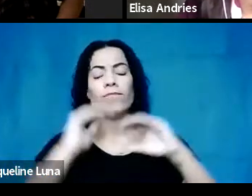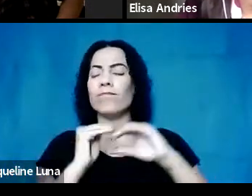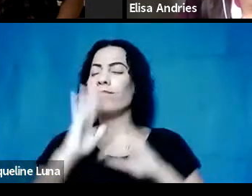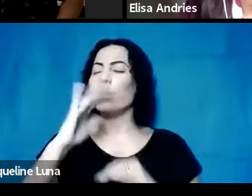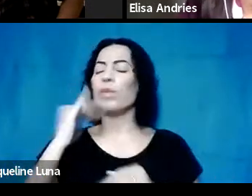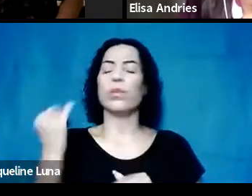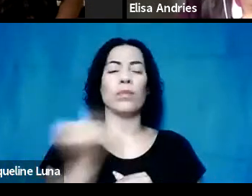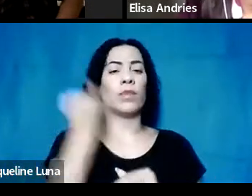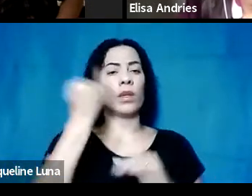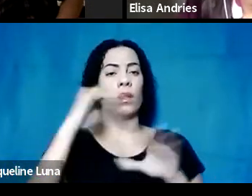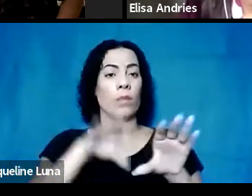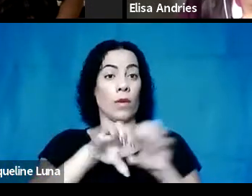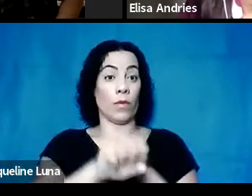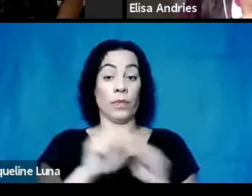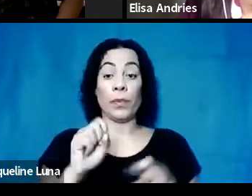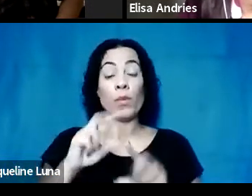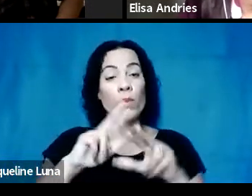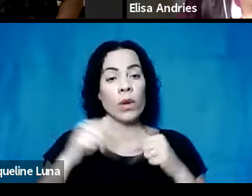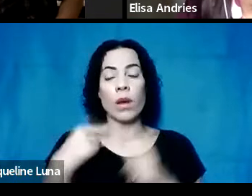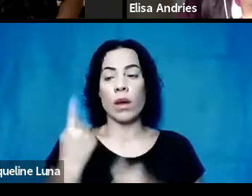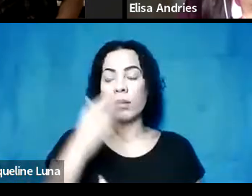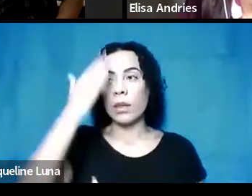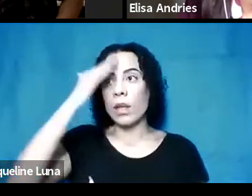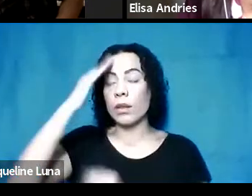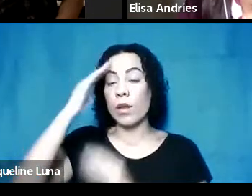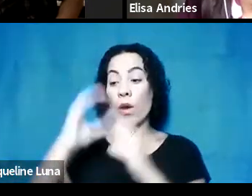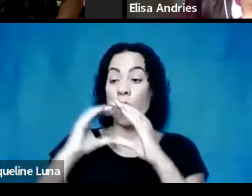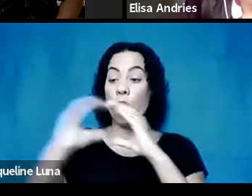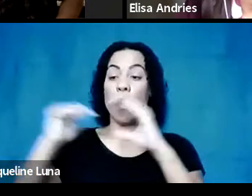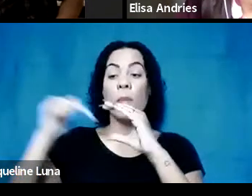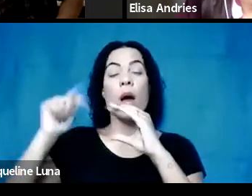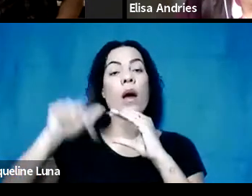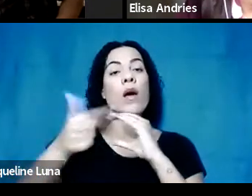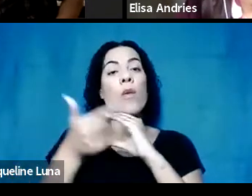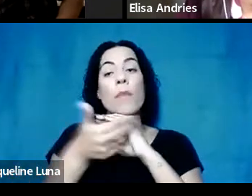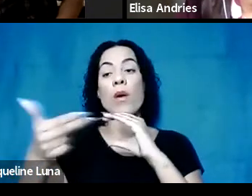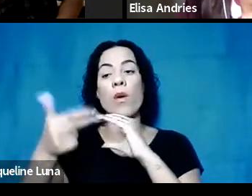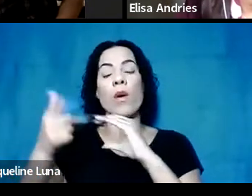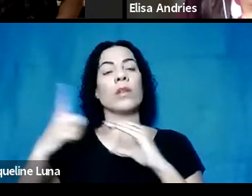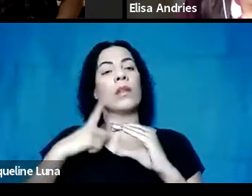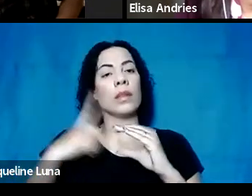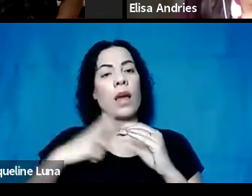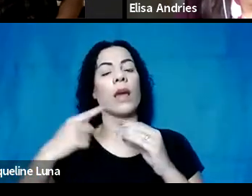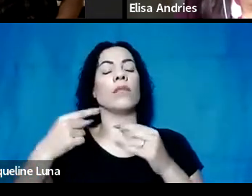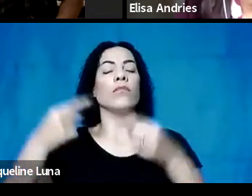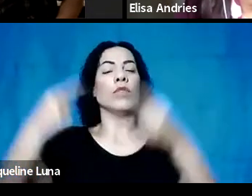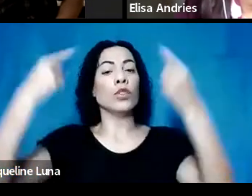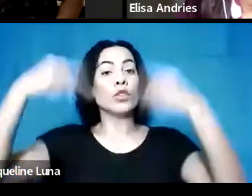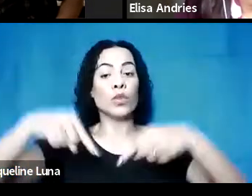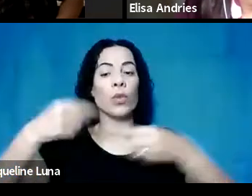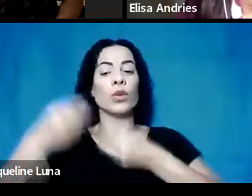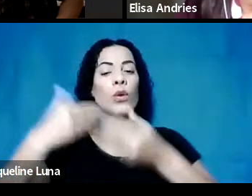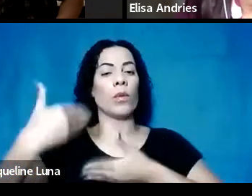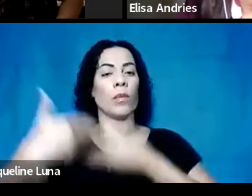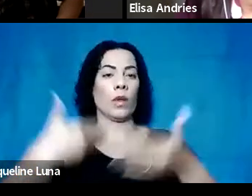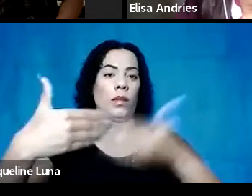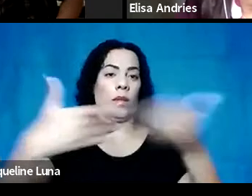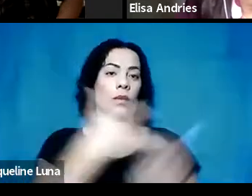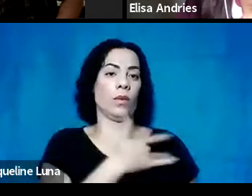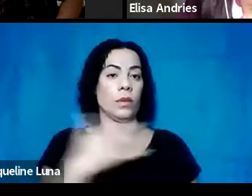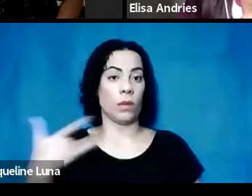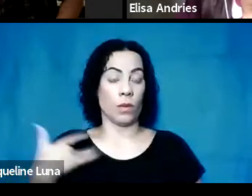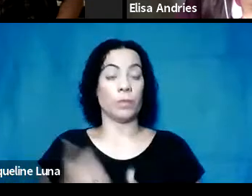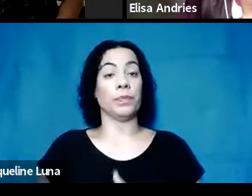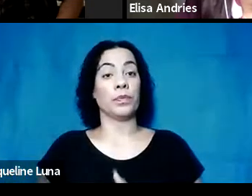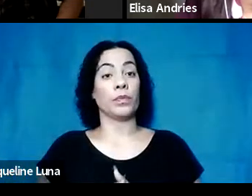gente entender a comunicação como um elemento que está na disputa do próprio processo de saúde.